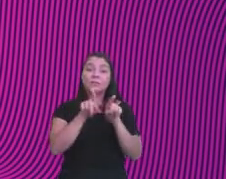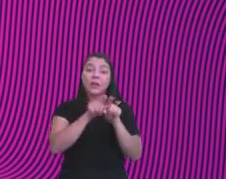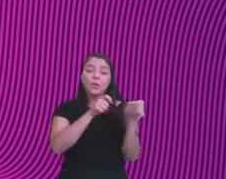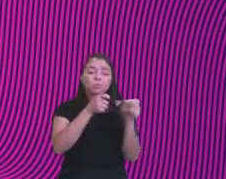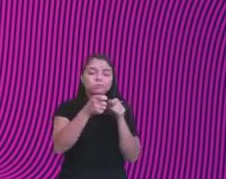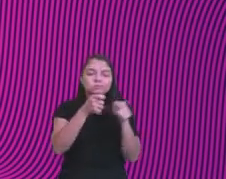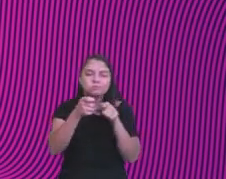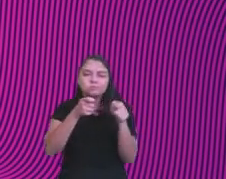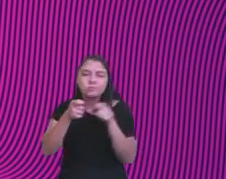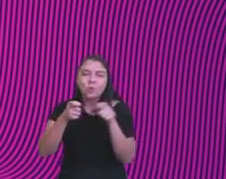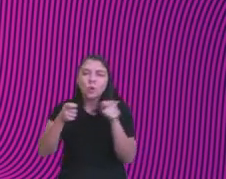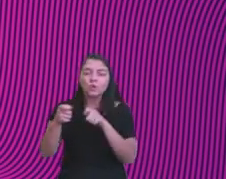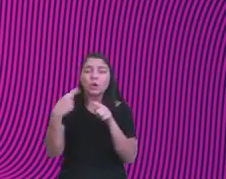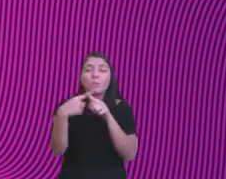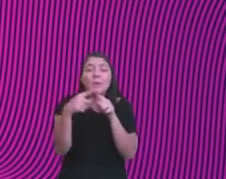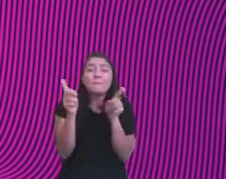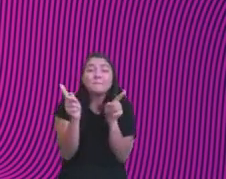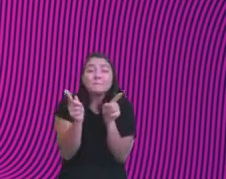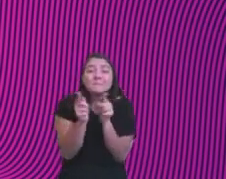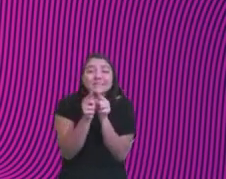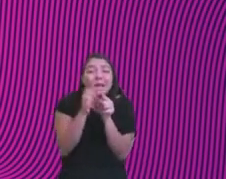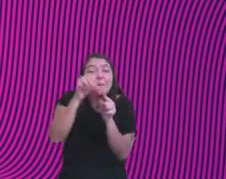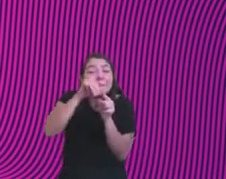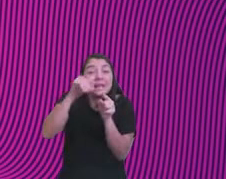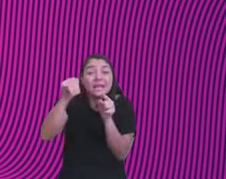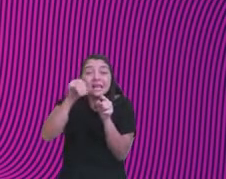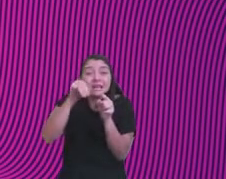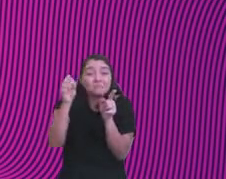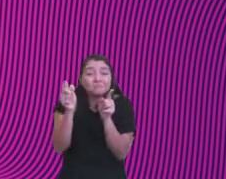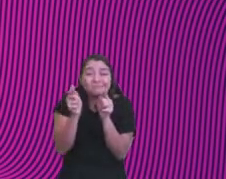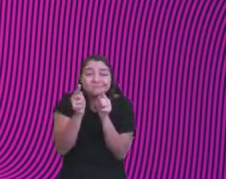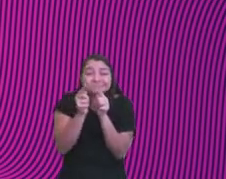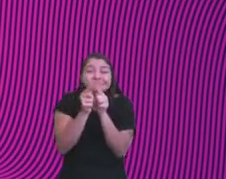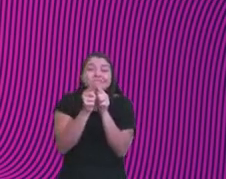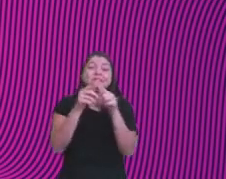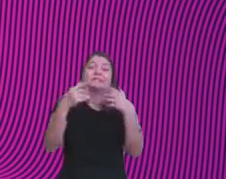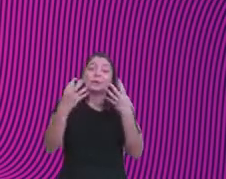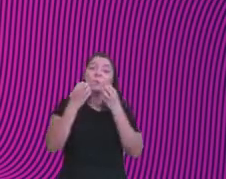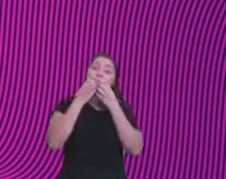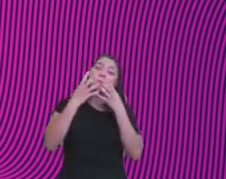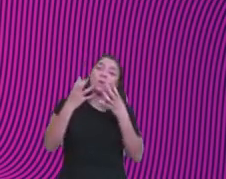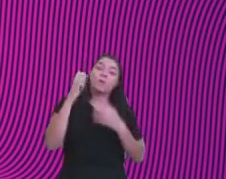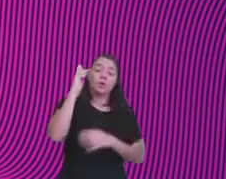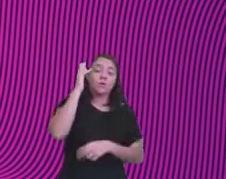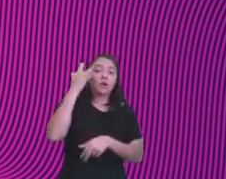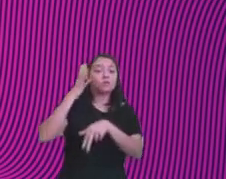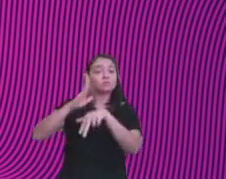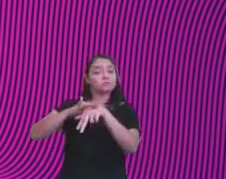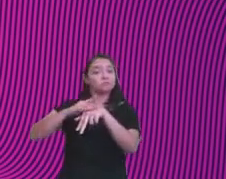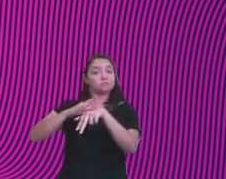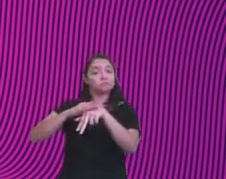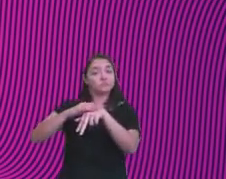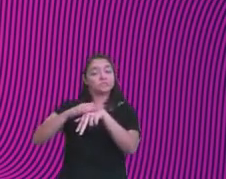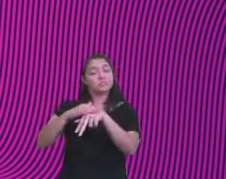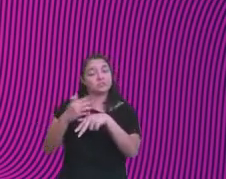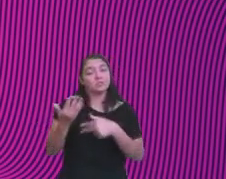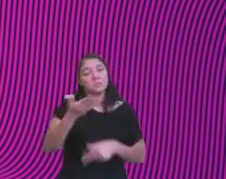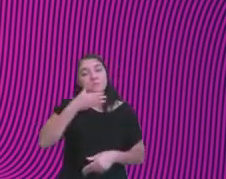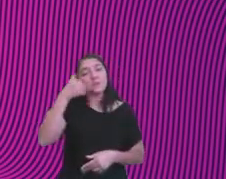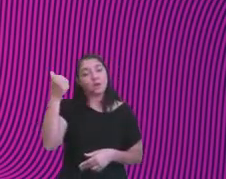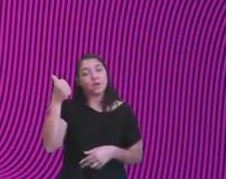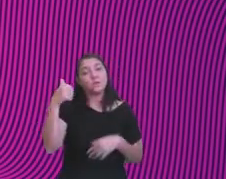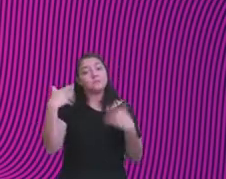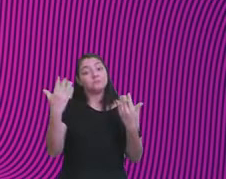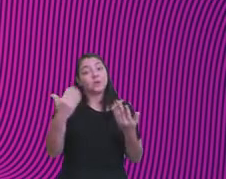que ela é milimétrica, e para esse paciente, talvez eu estaria tendencioso mais a